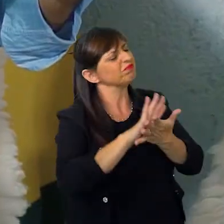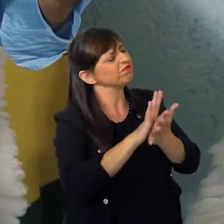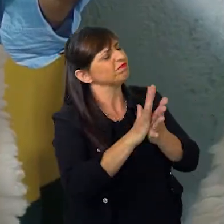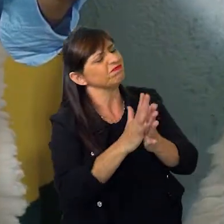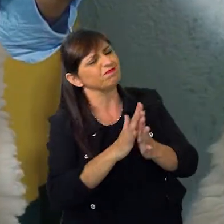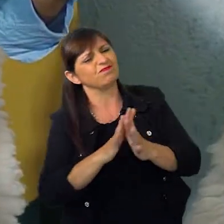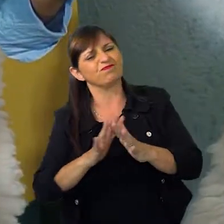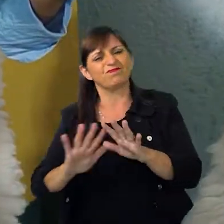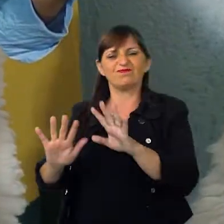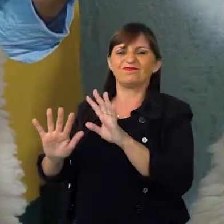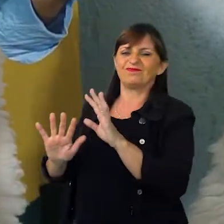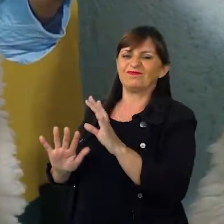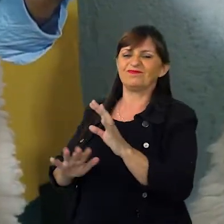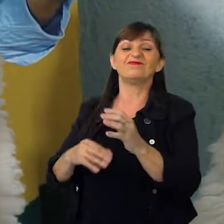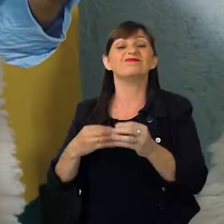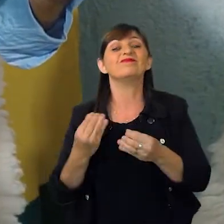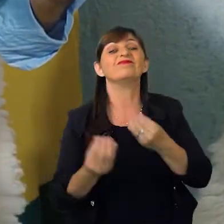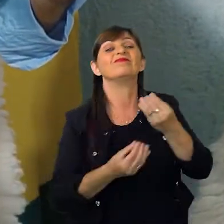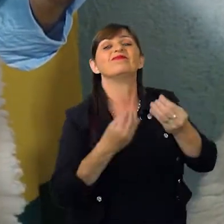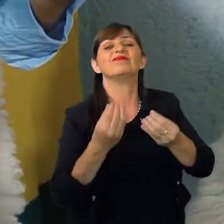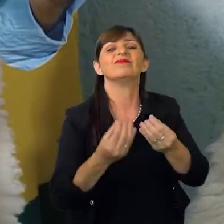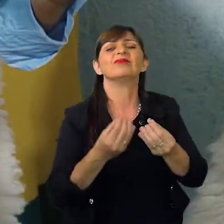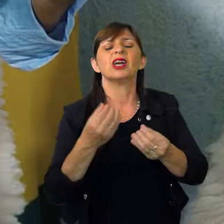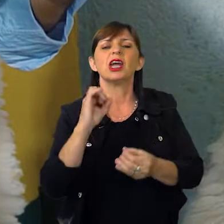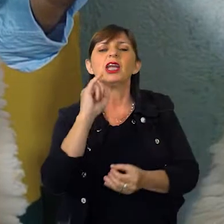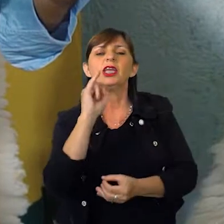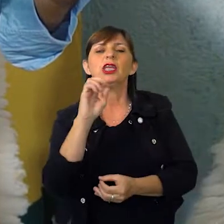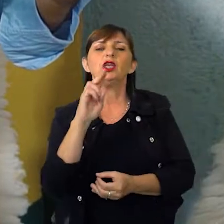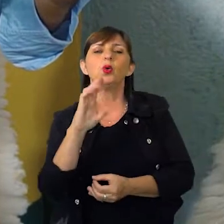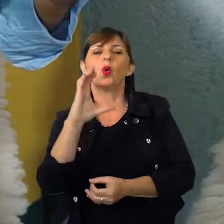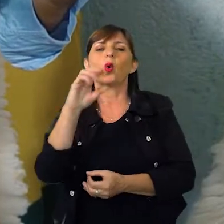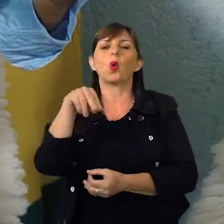lamentor voltou yucumã